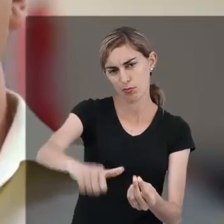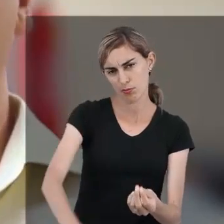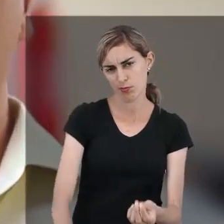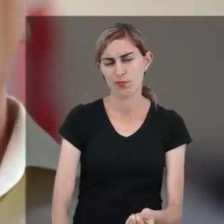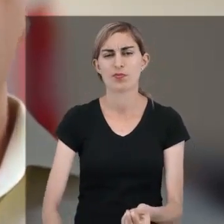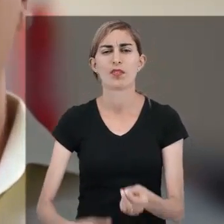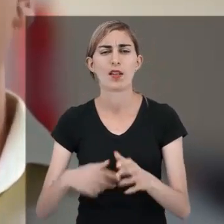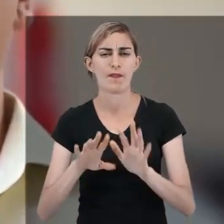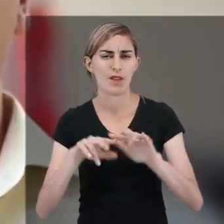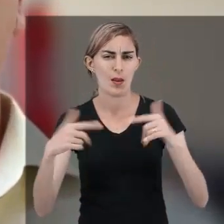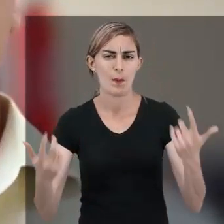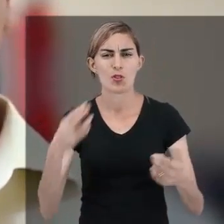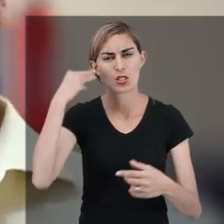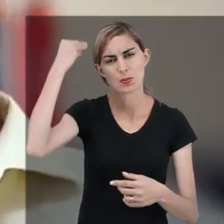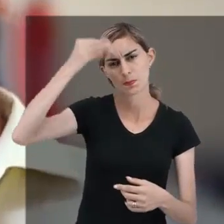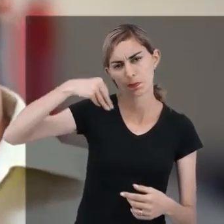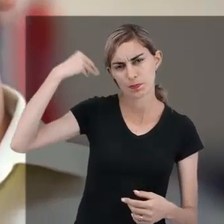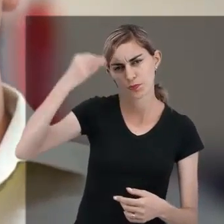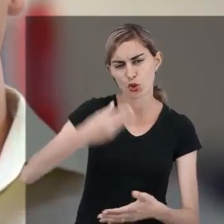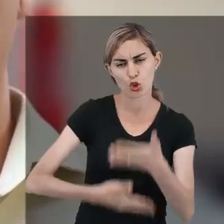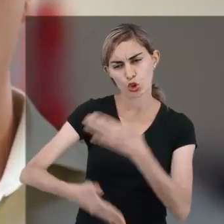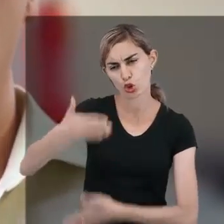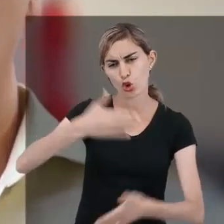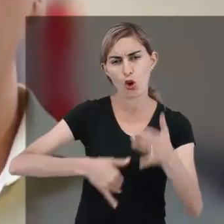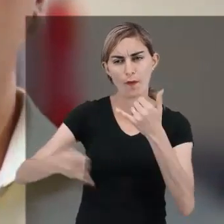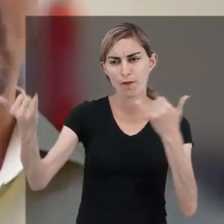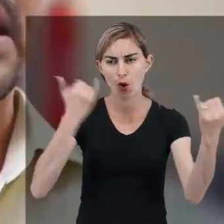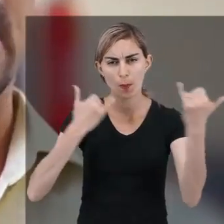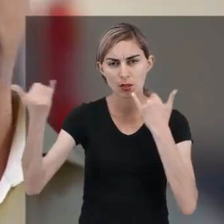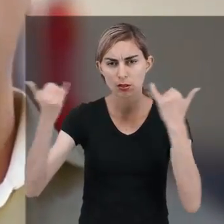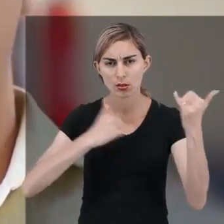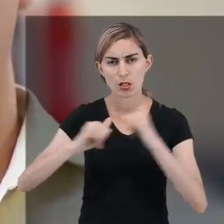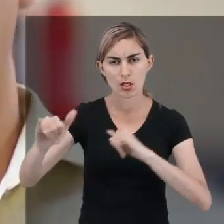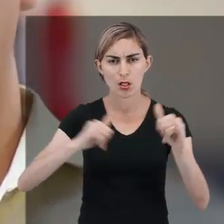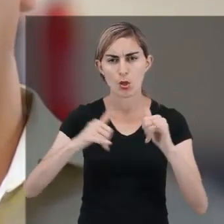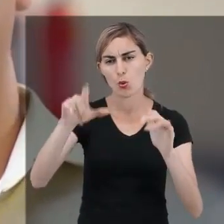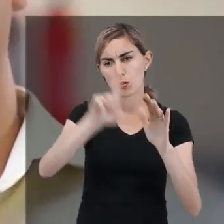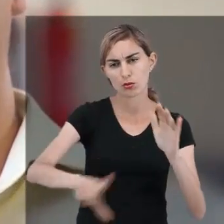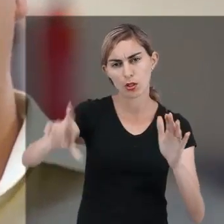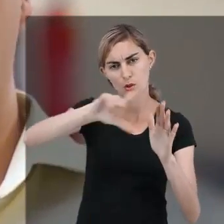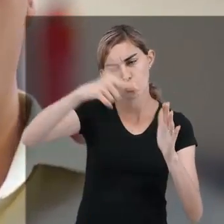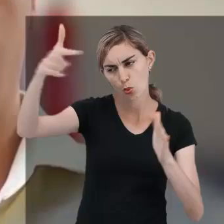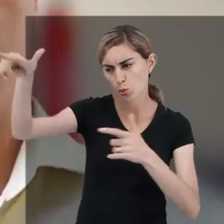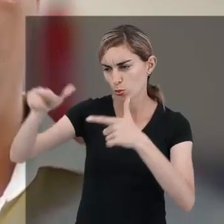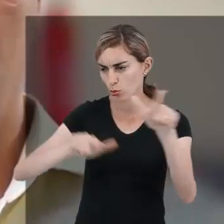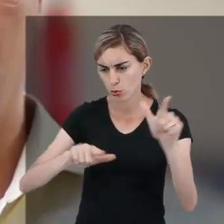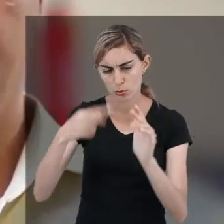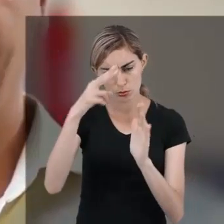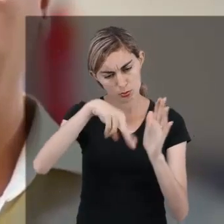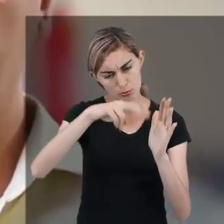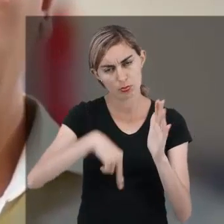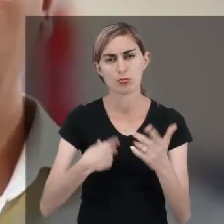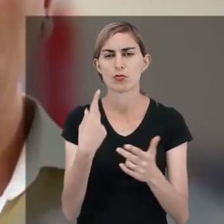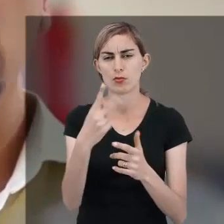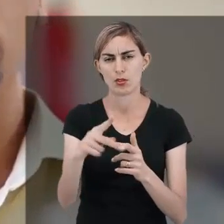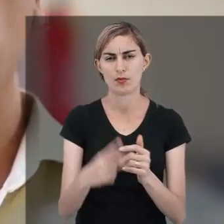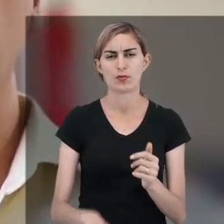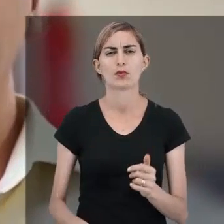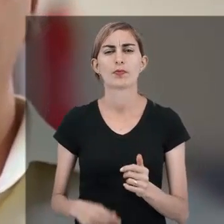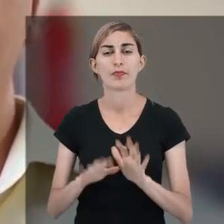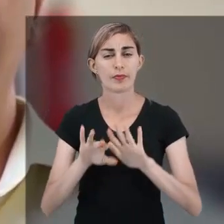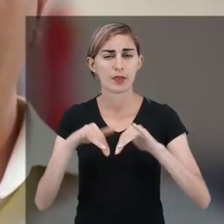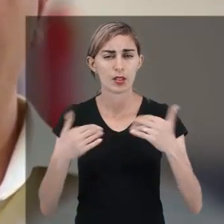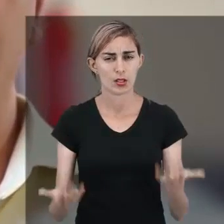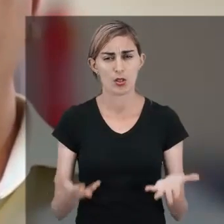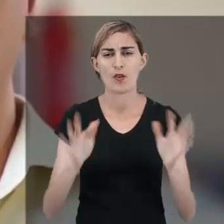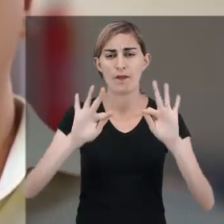equipamentos, então vai muito da experiência, da troca de informação, buscar literaturas outras que tragam isso para vocês. Então